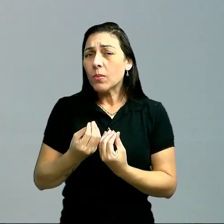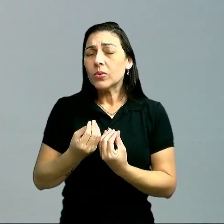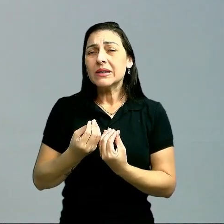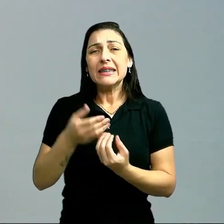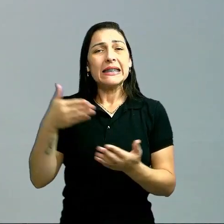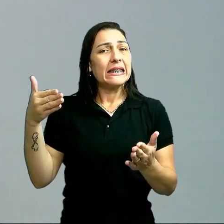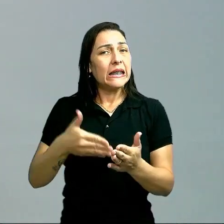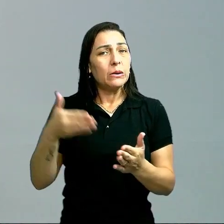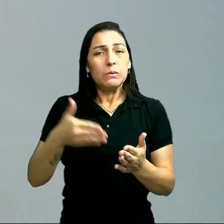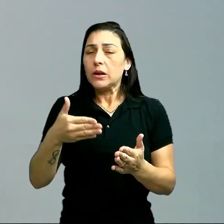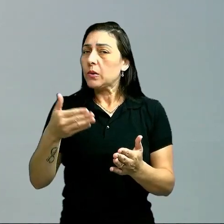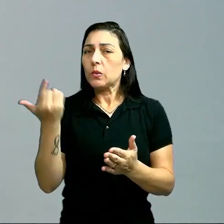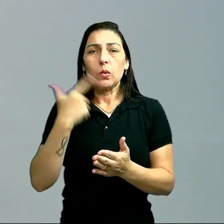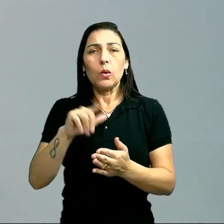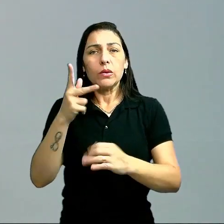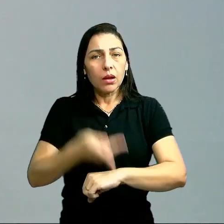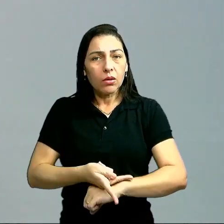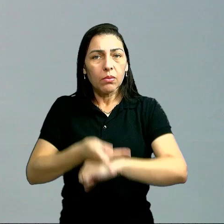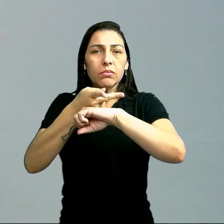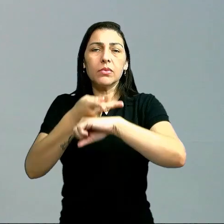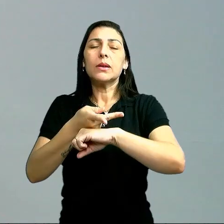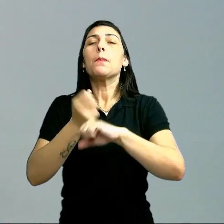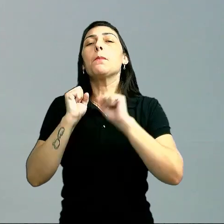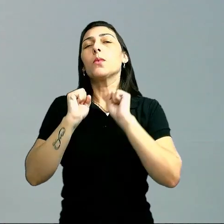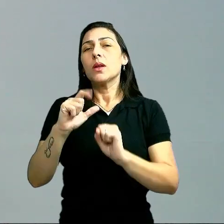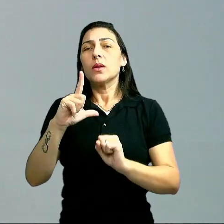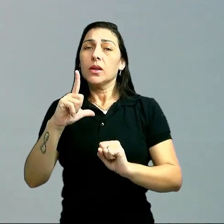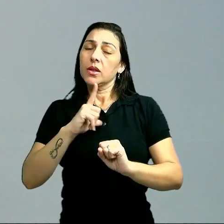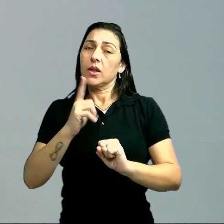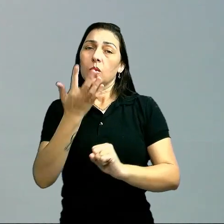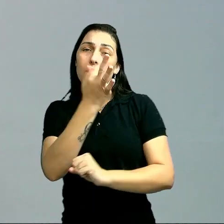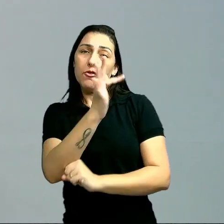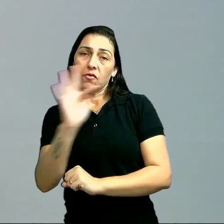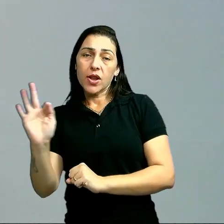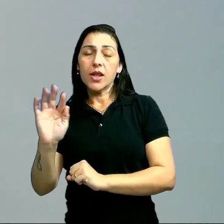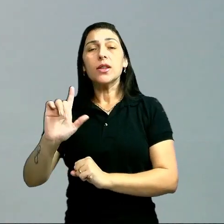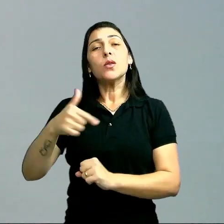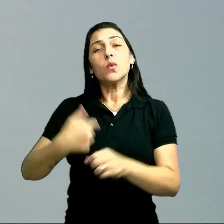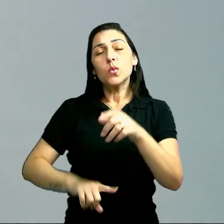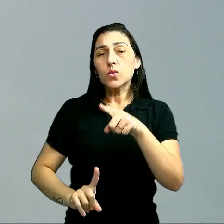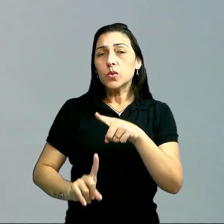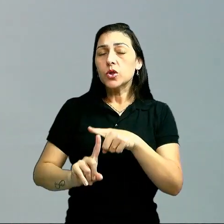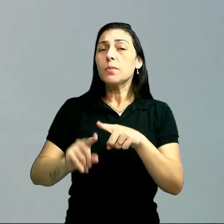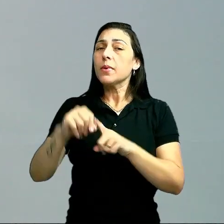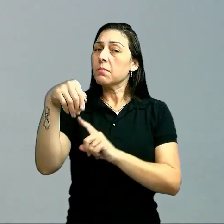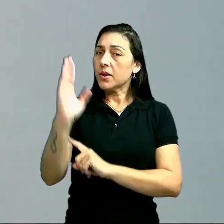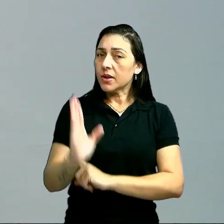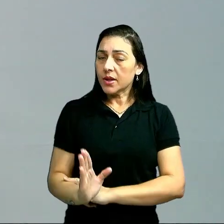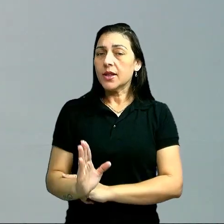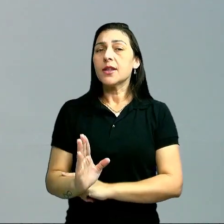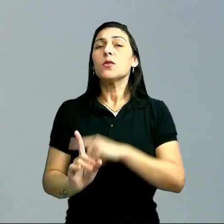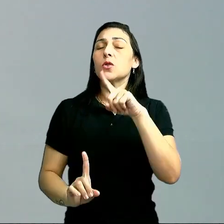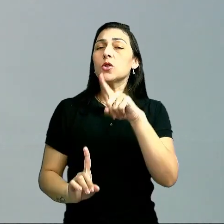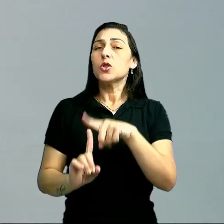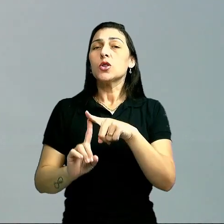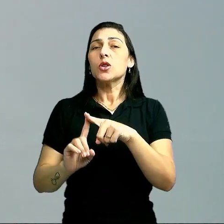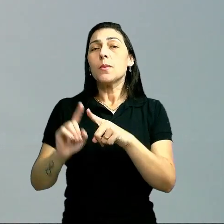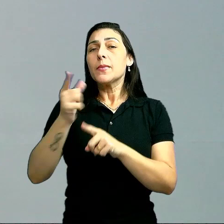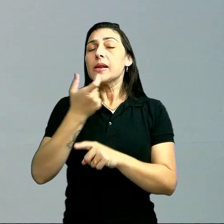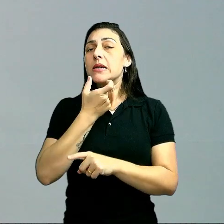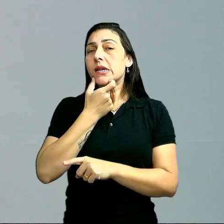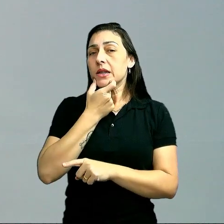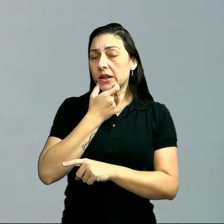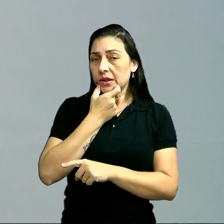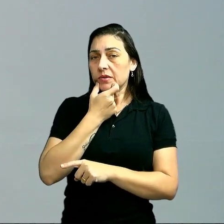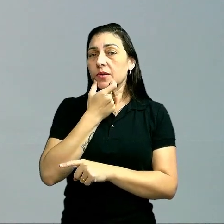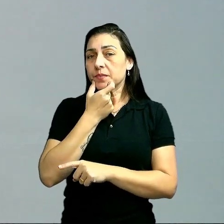lá da Espanha que é o time melhor, outra vez podemos ter um time da França, outra vez podemos ter um time que é brasileiro, um time da Inglaterra e assim